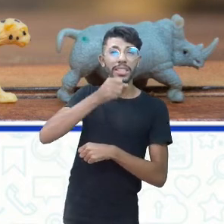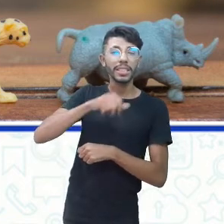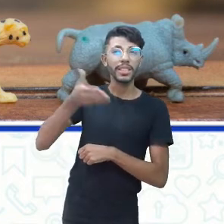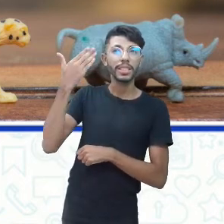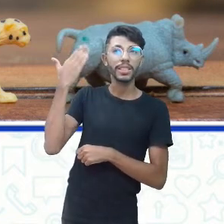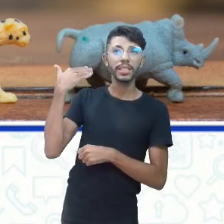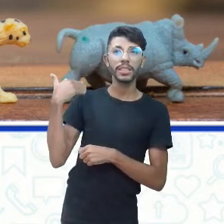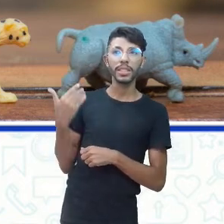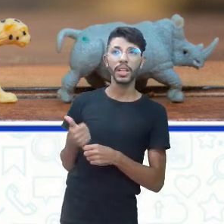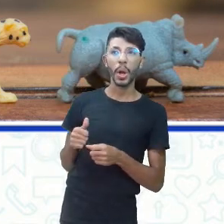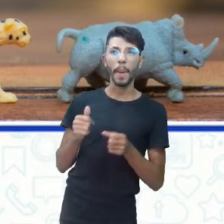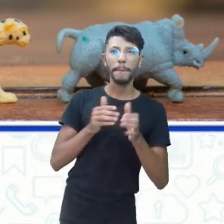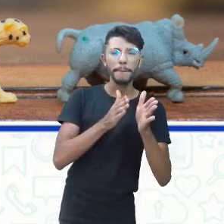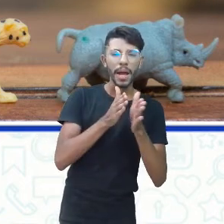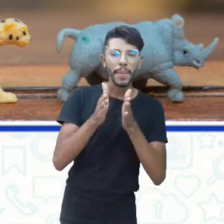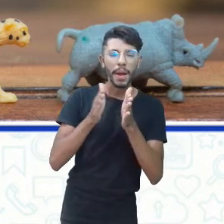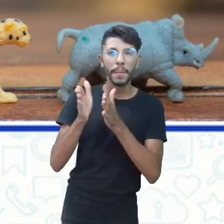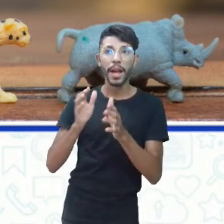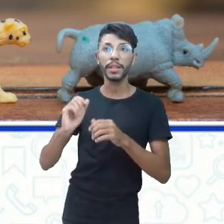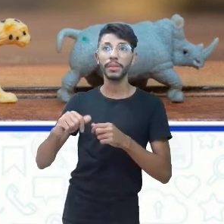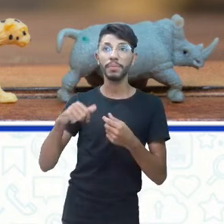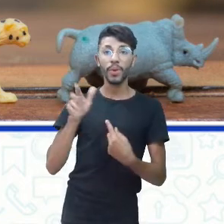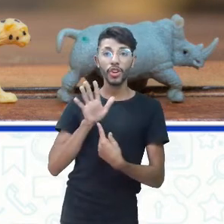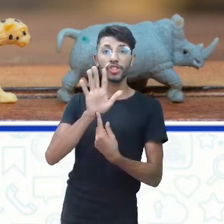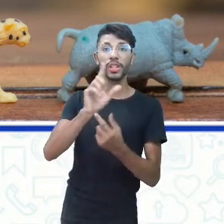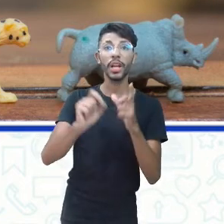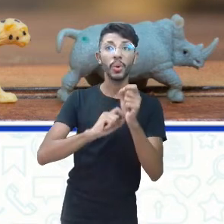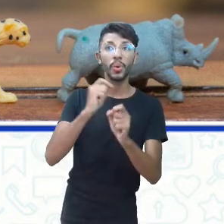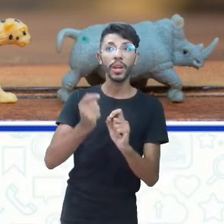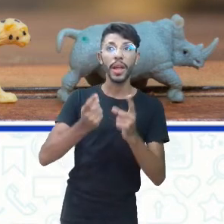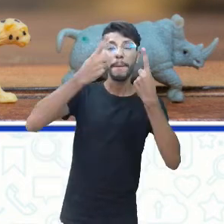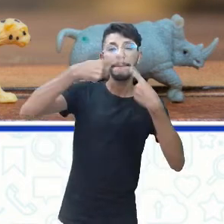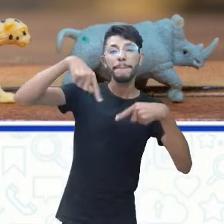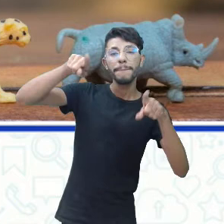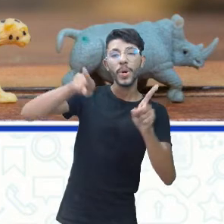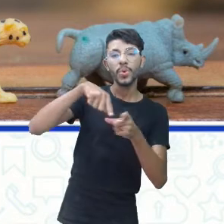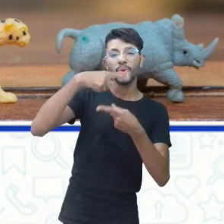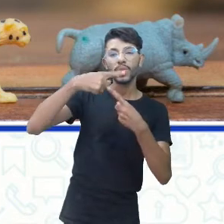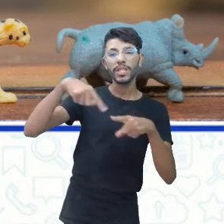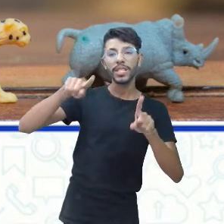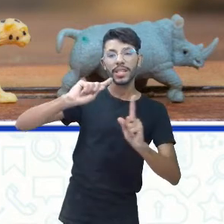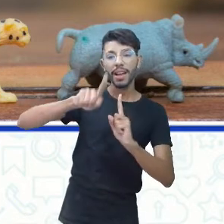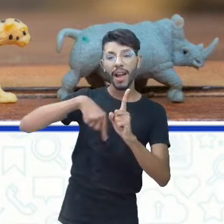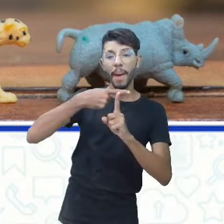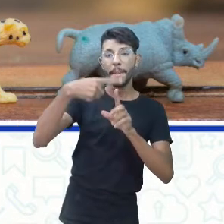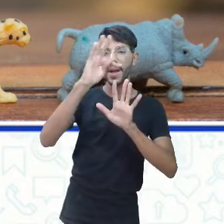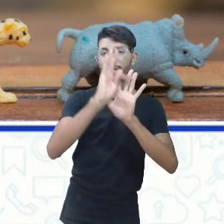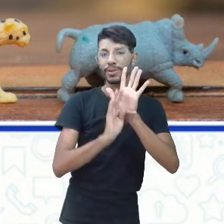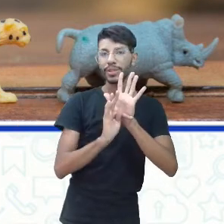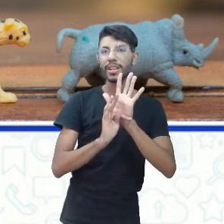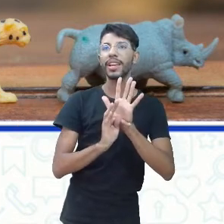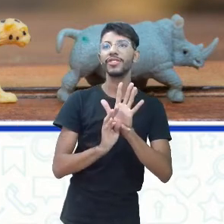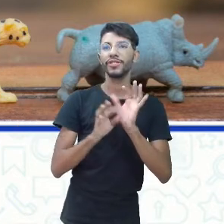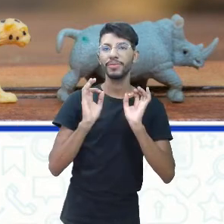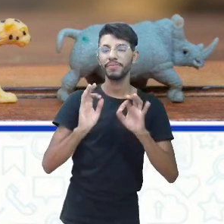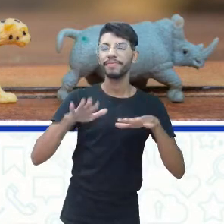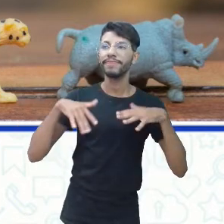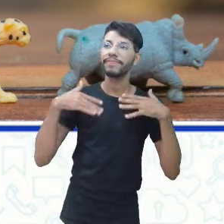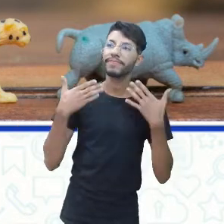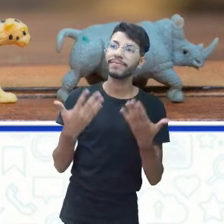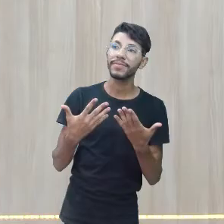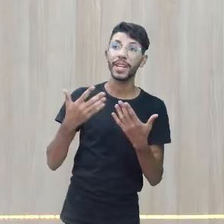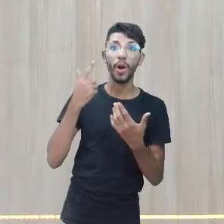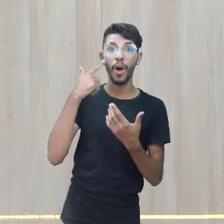versos, trazendo musicalidade aos textos. Olha só, ele agora traz